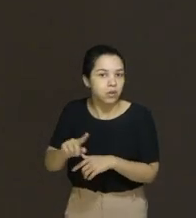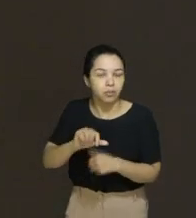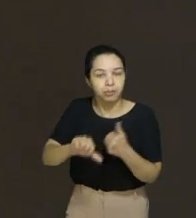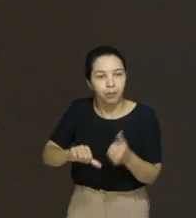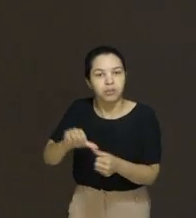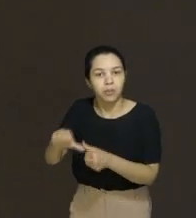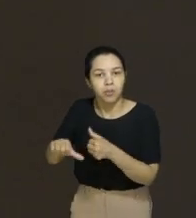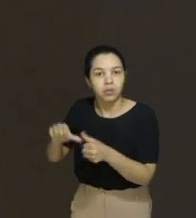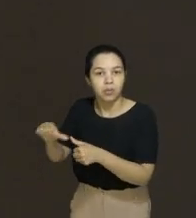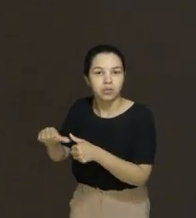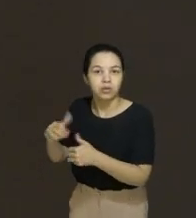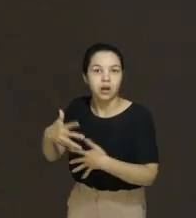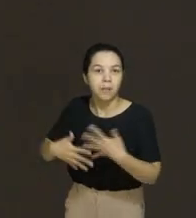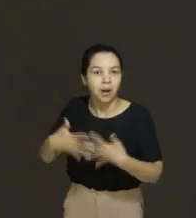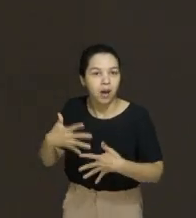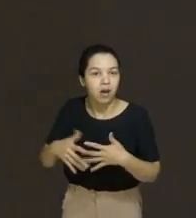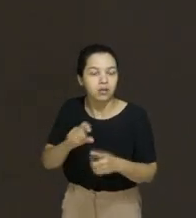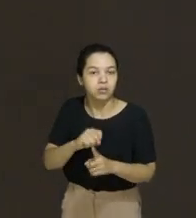e acadêmico.